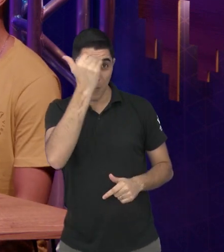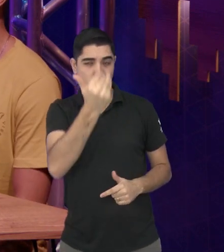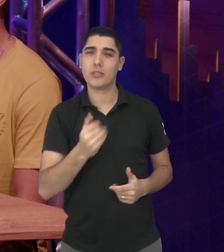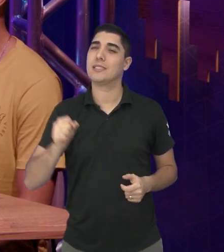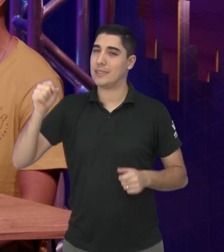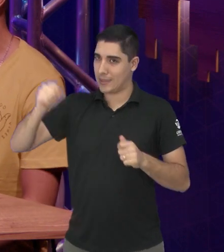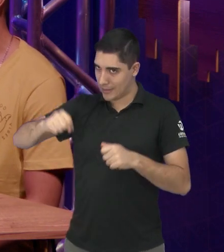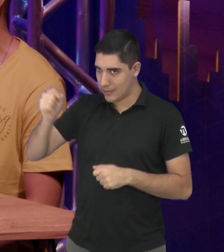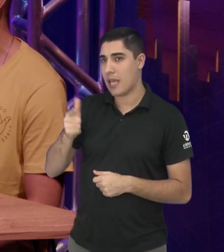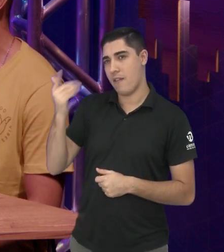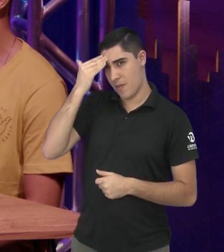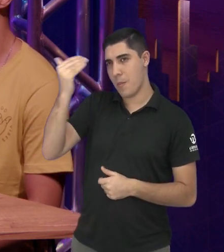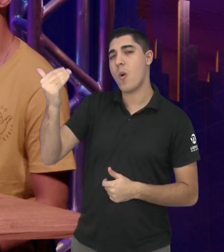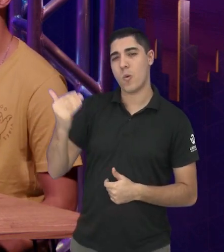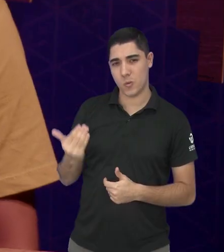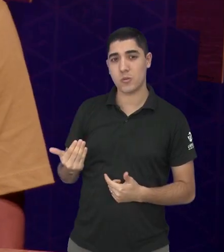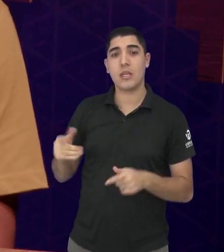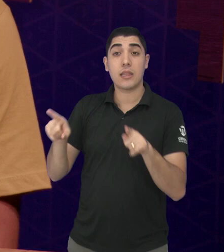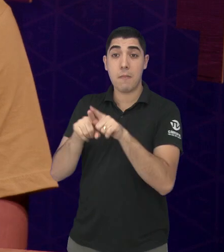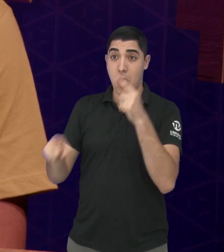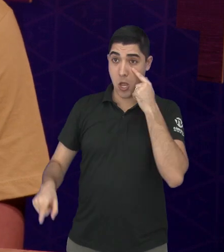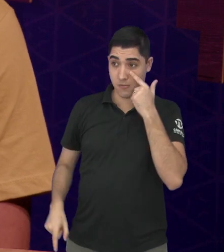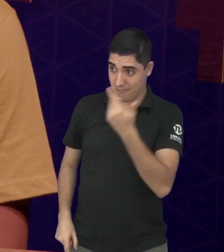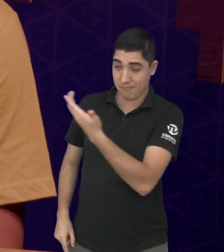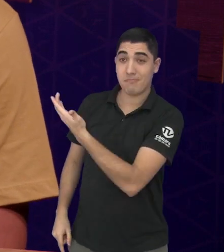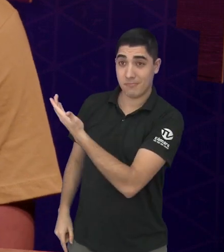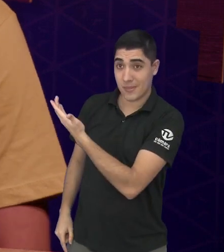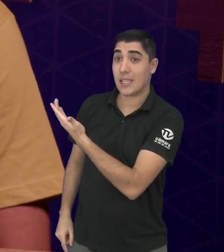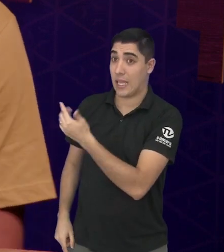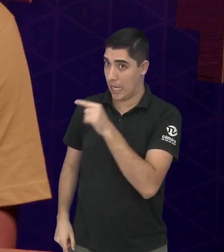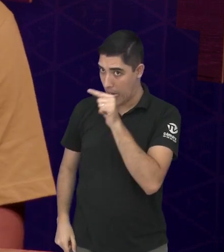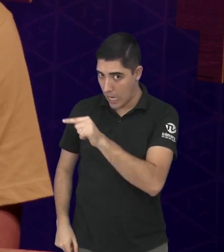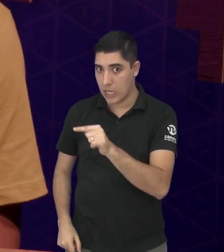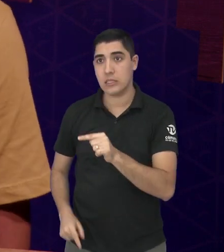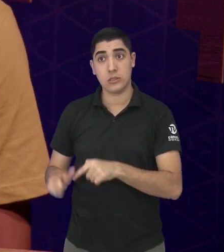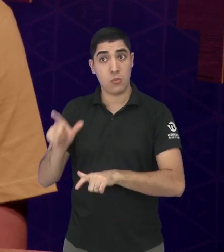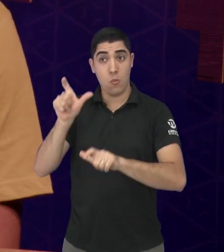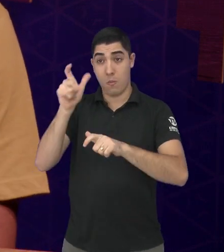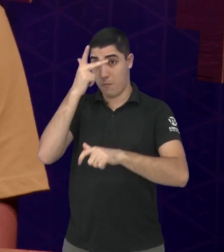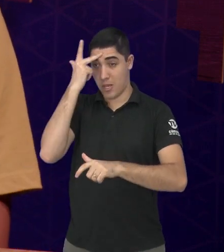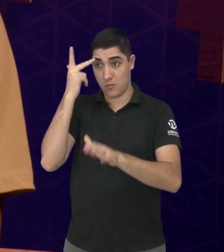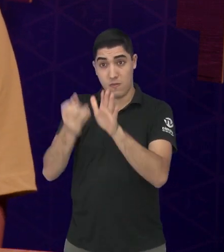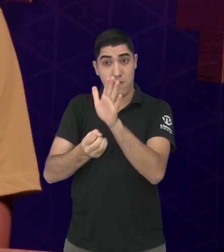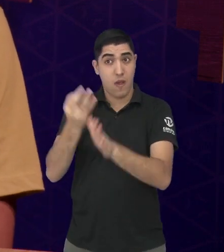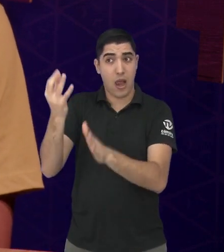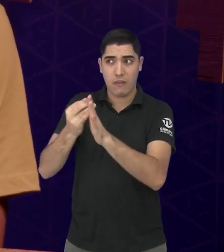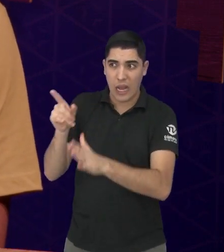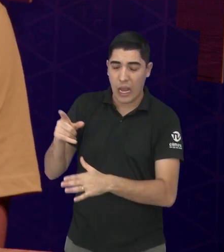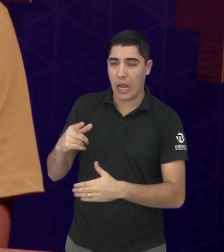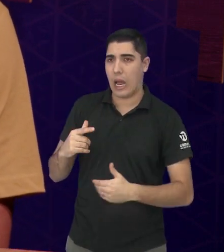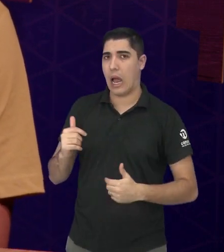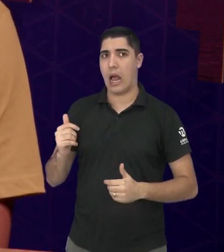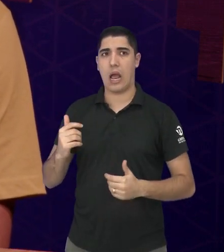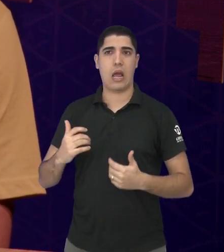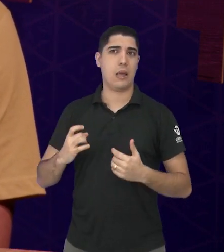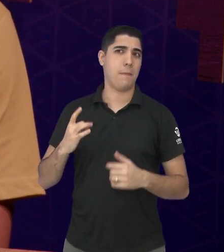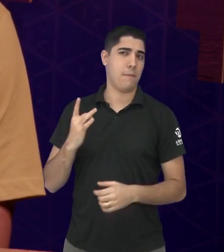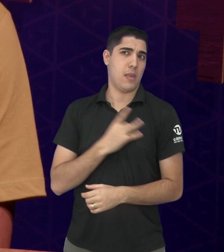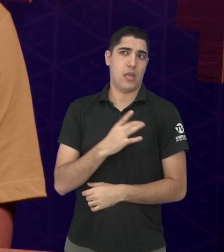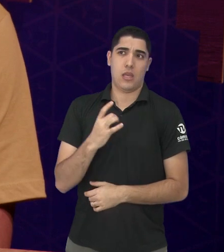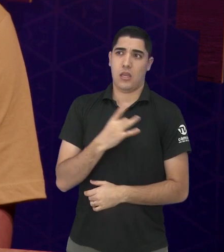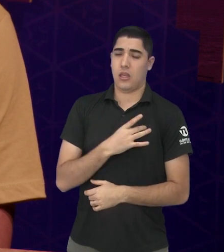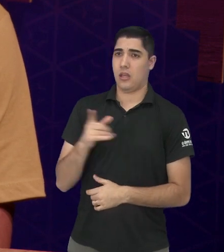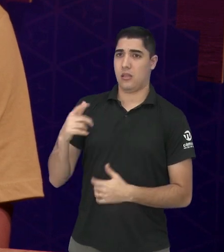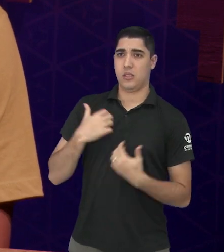clássico, porque a Skynet eu acho que é um pesadelo para muita gente. Muita gente tem muito